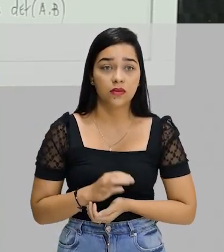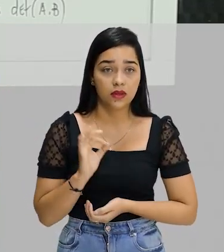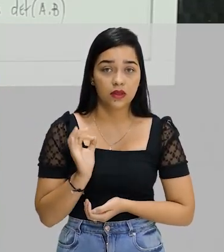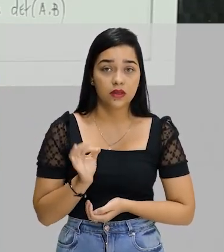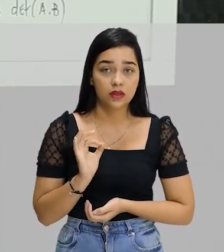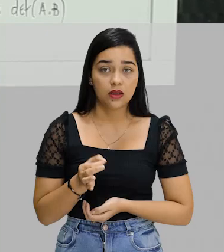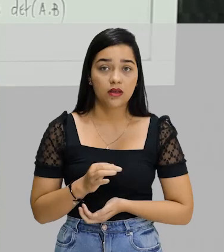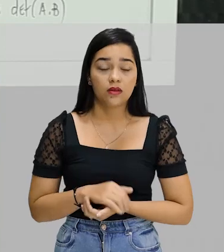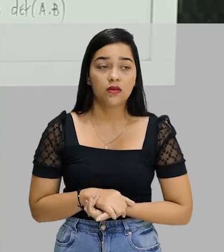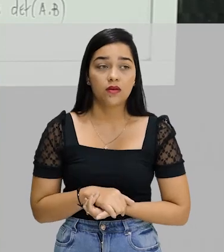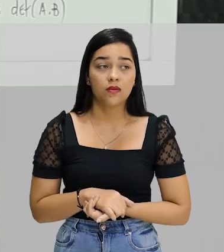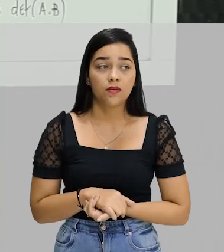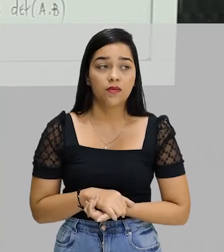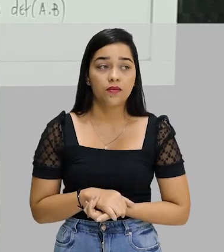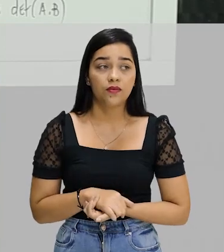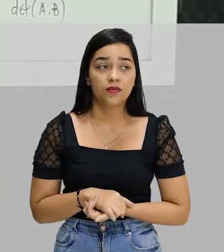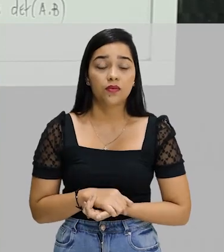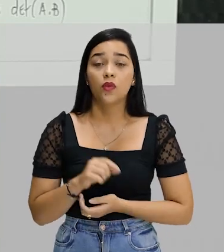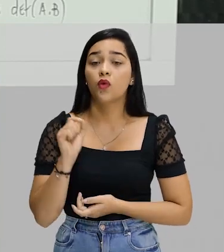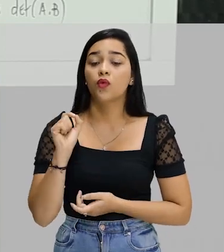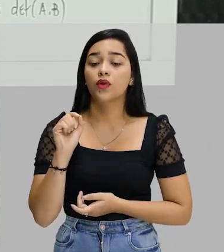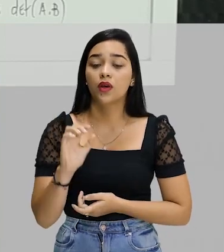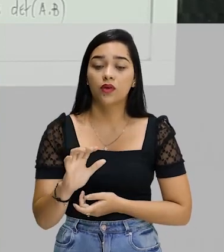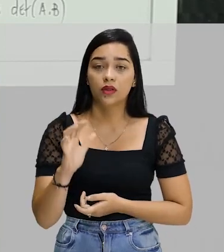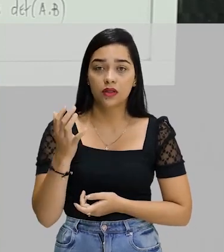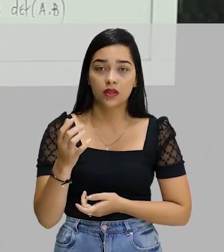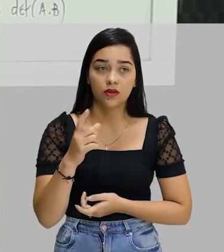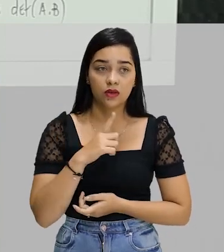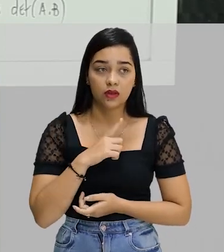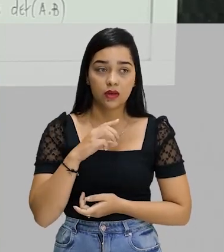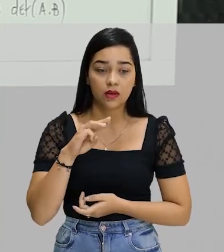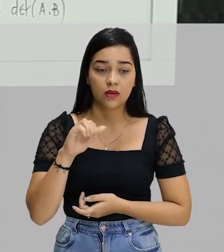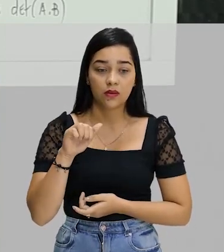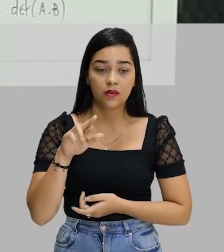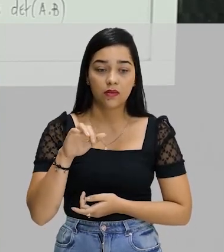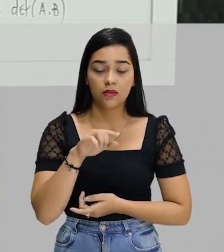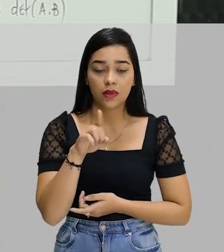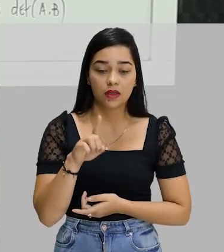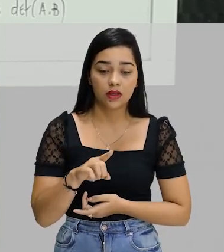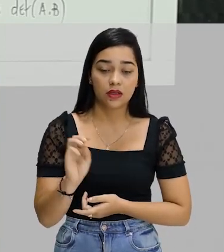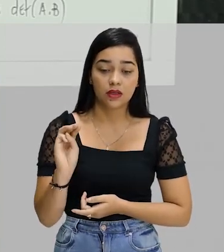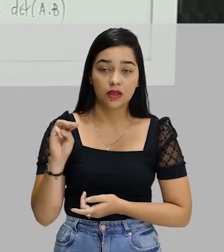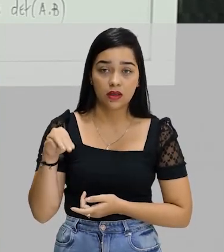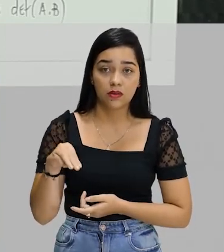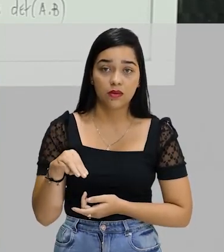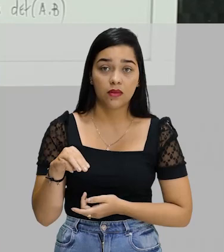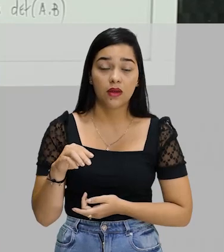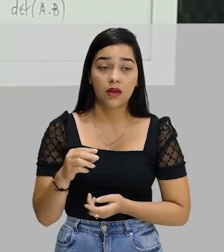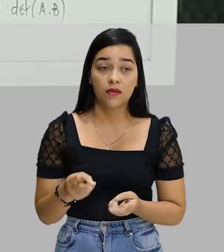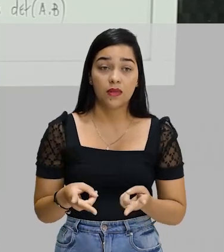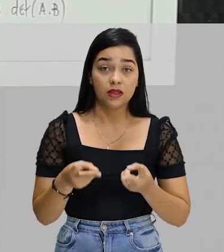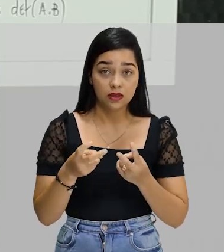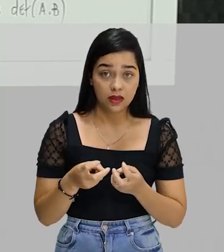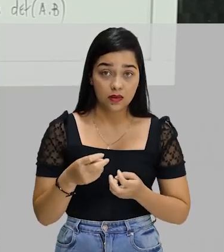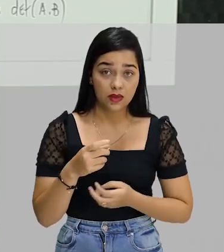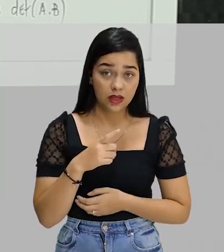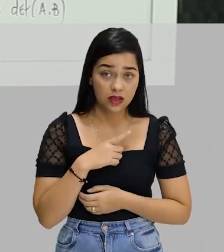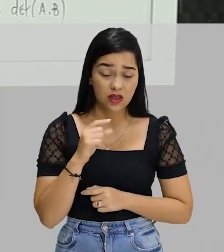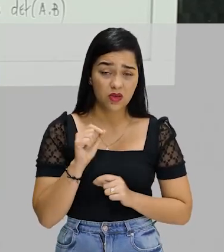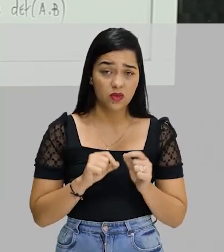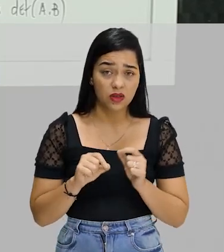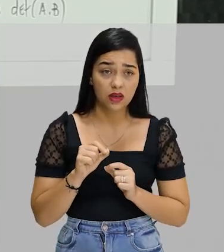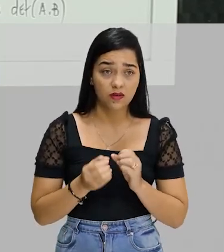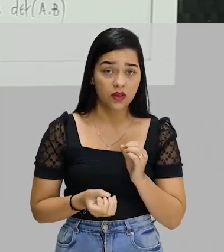Certo? Olha só o que aconteceu com a matriz N. Perceba que a matriz N, ela